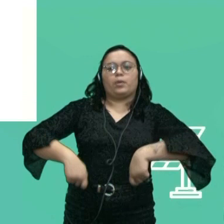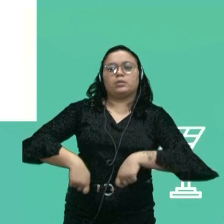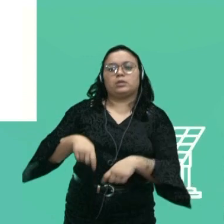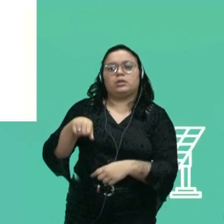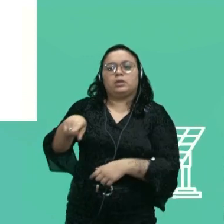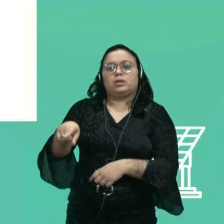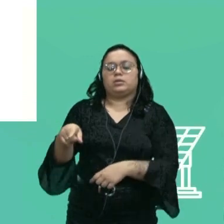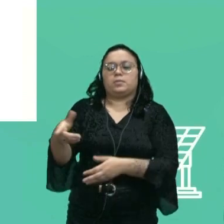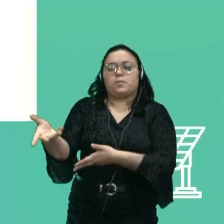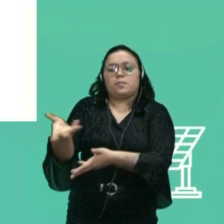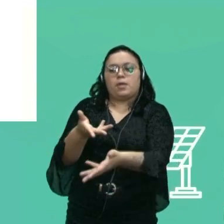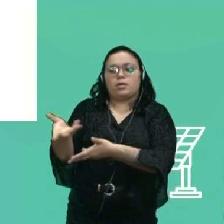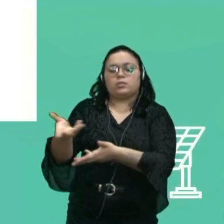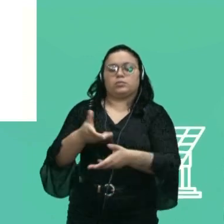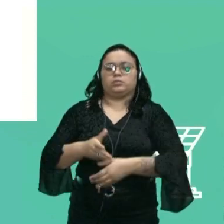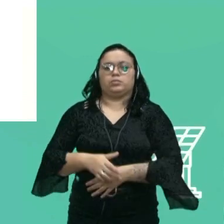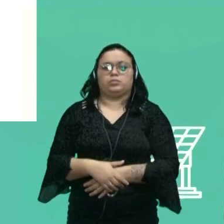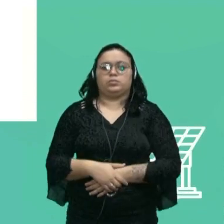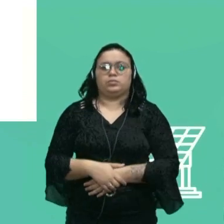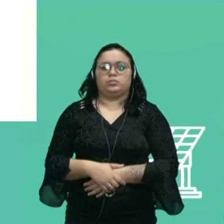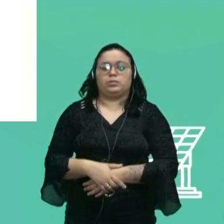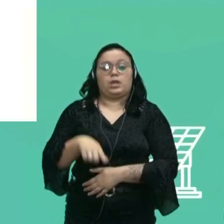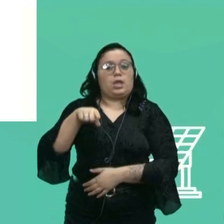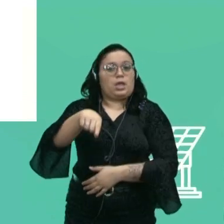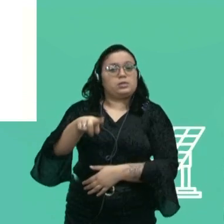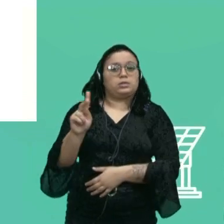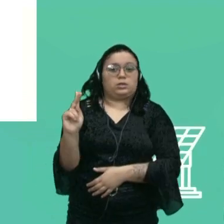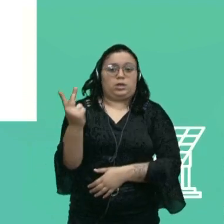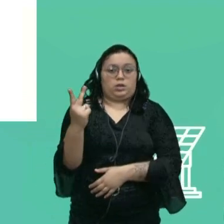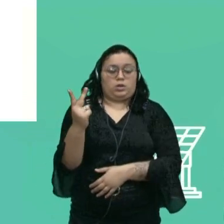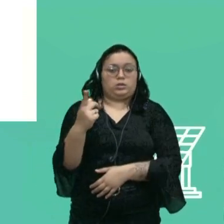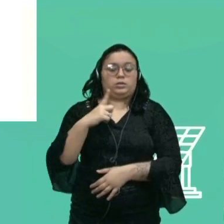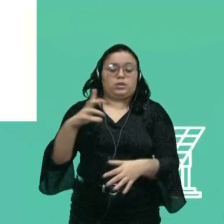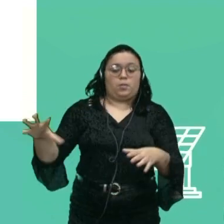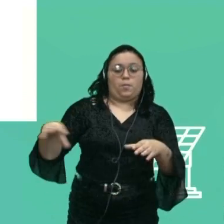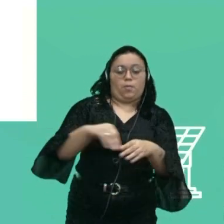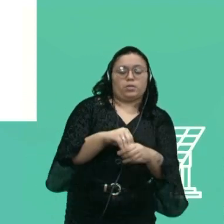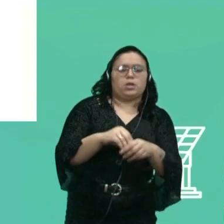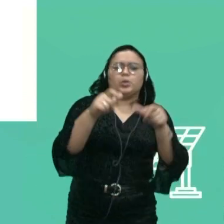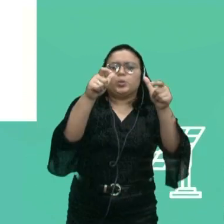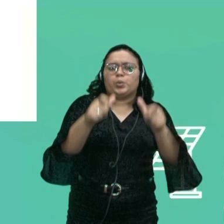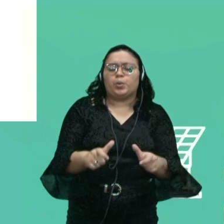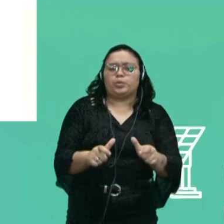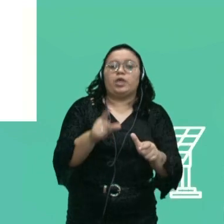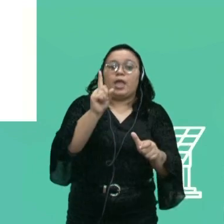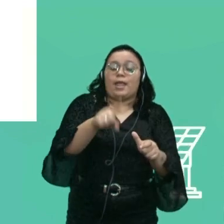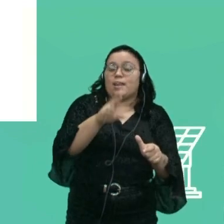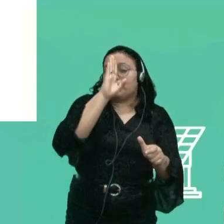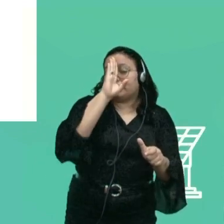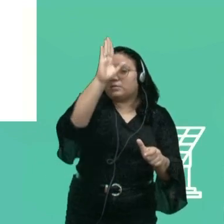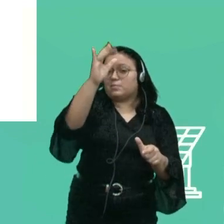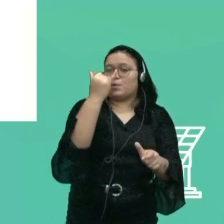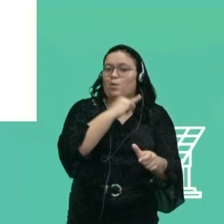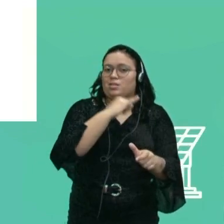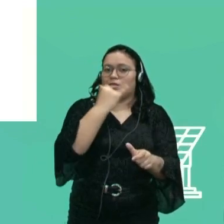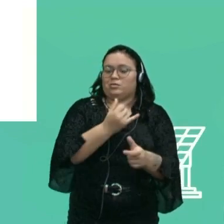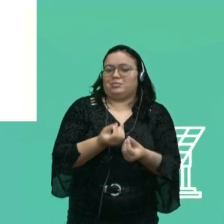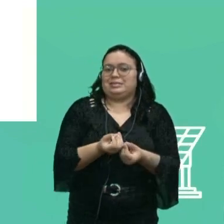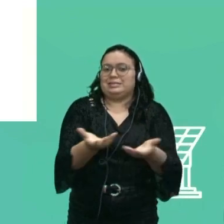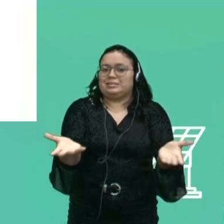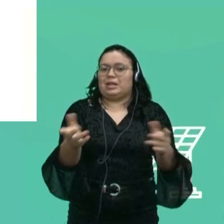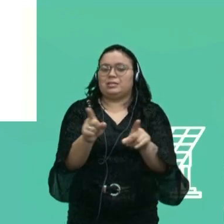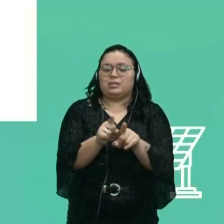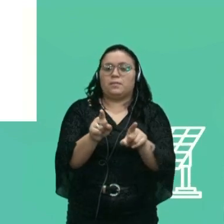pouco poluentes. O hidrogênio tem sido colocado como um importante vetor de energia, experimentando um